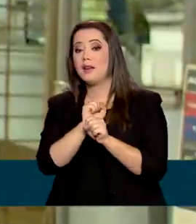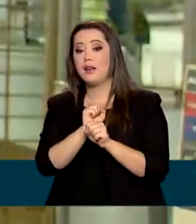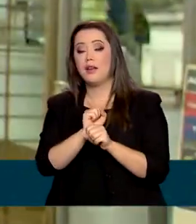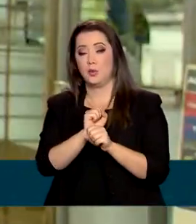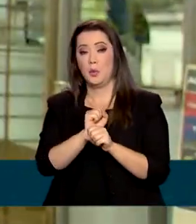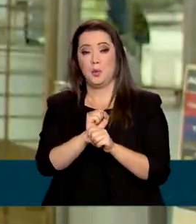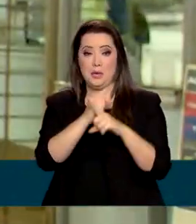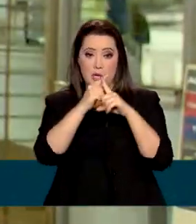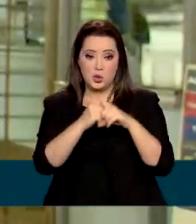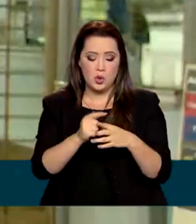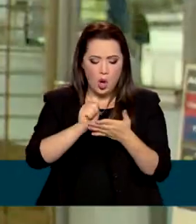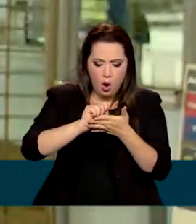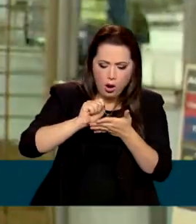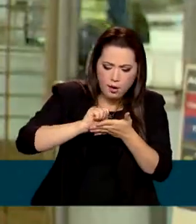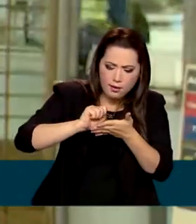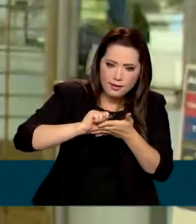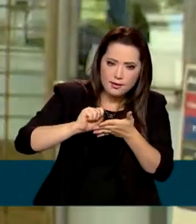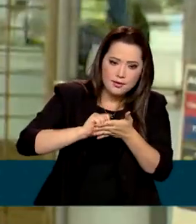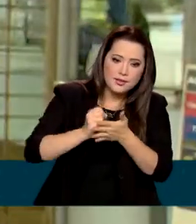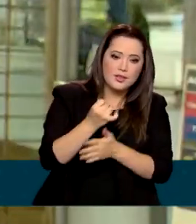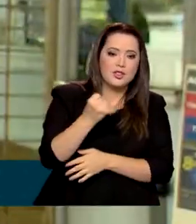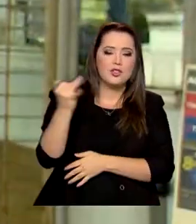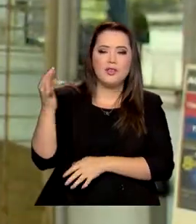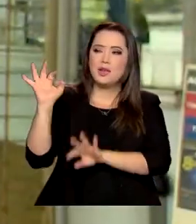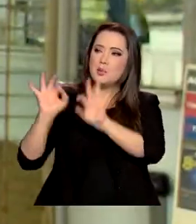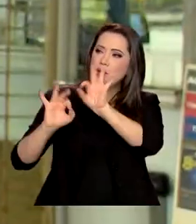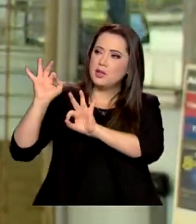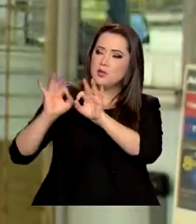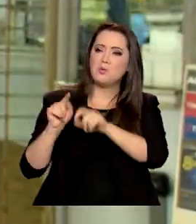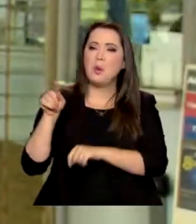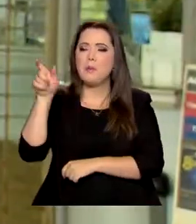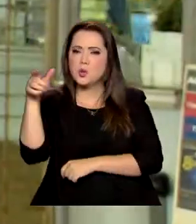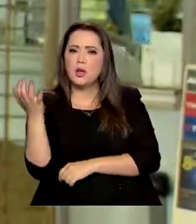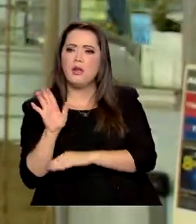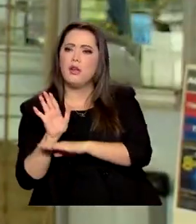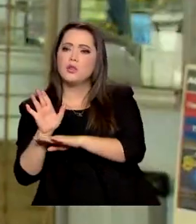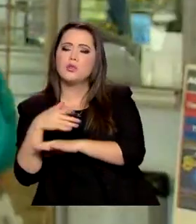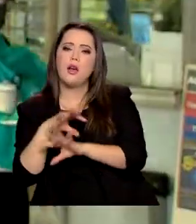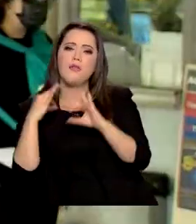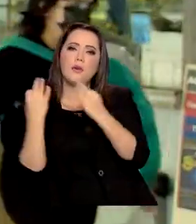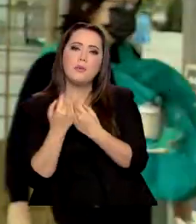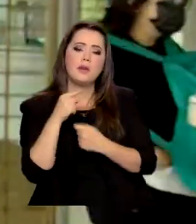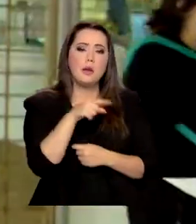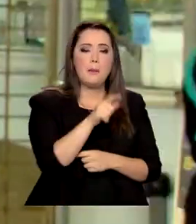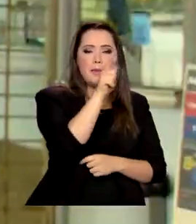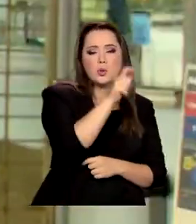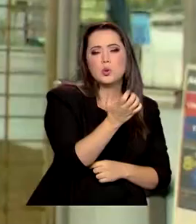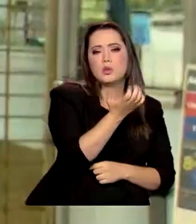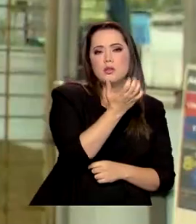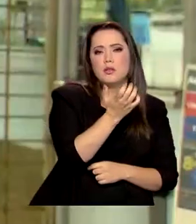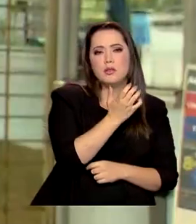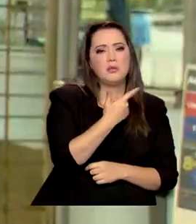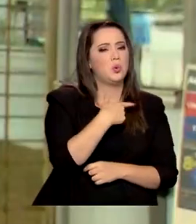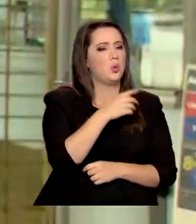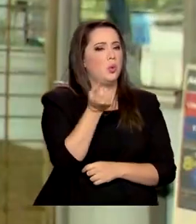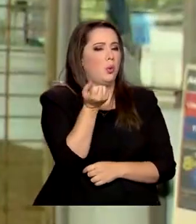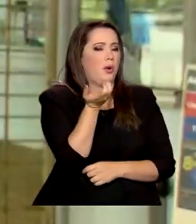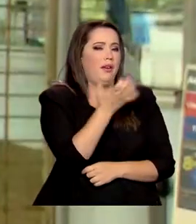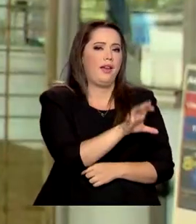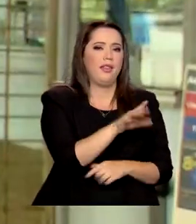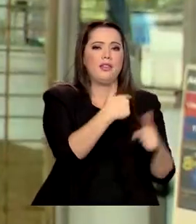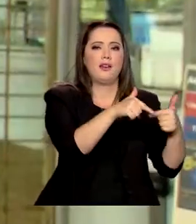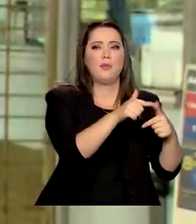pouquinho com algum deles e tem vários projetos. Tem gente que quer ajudar a família, tem gente que quer parar de trabalhar, tem gente que vai